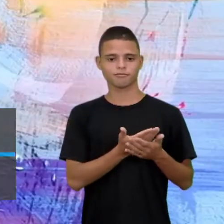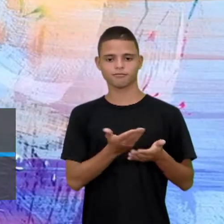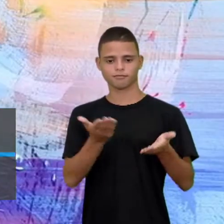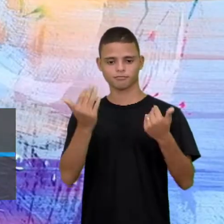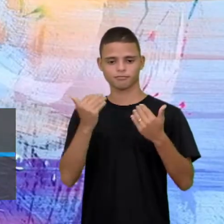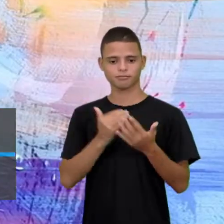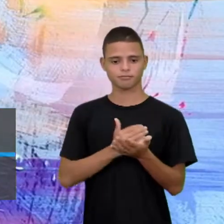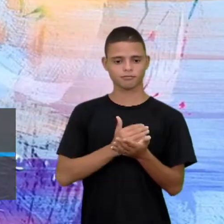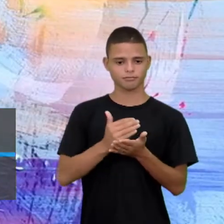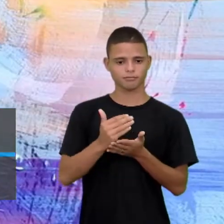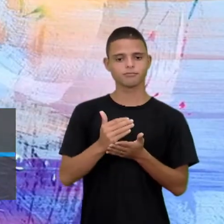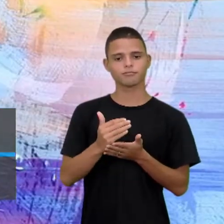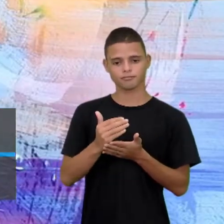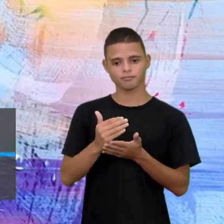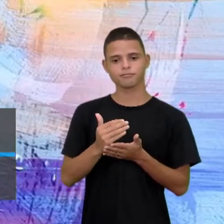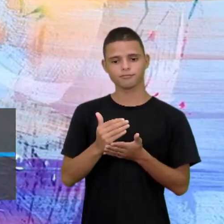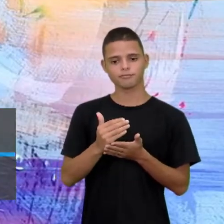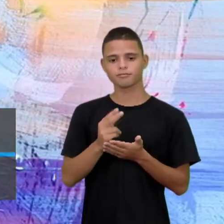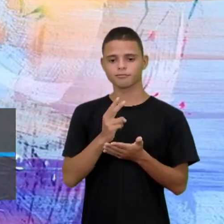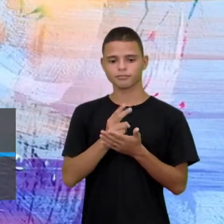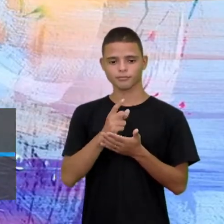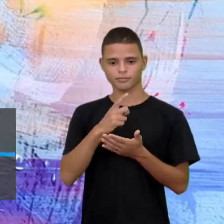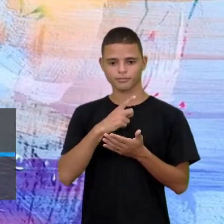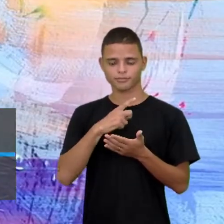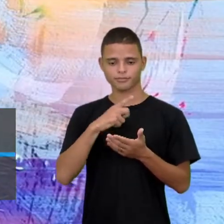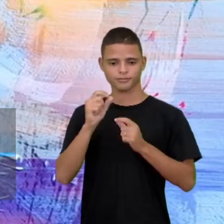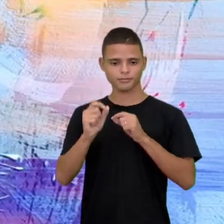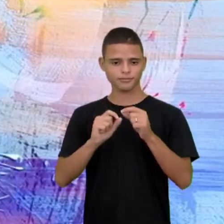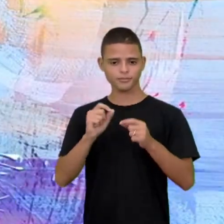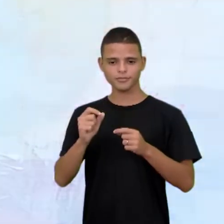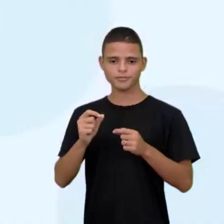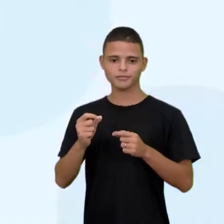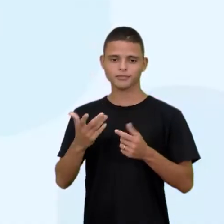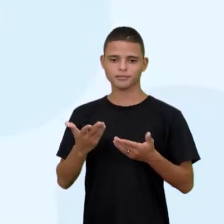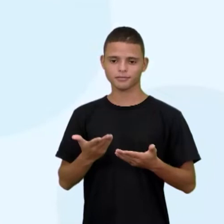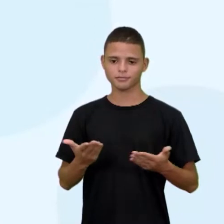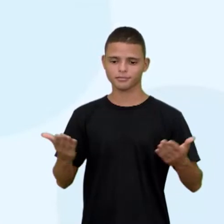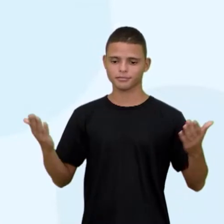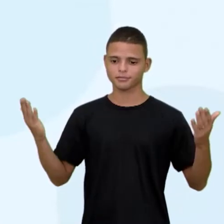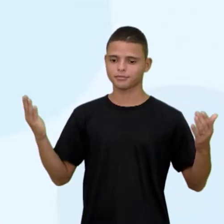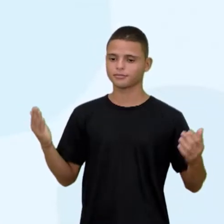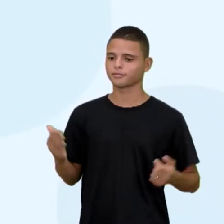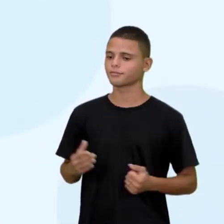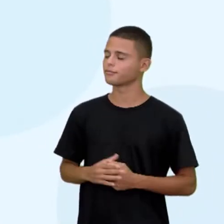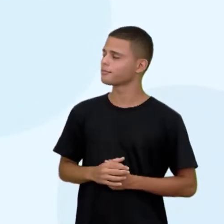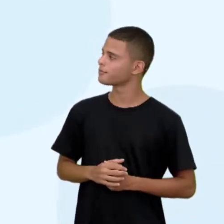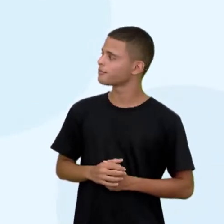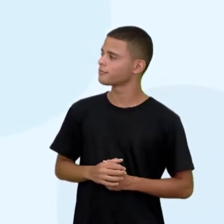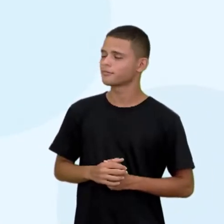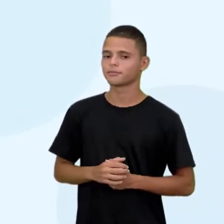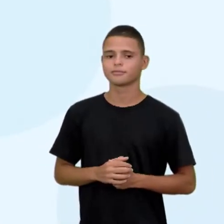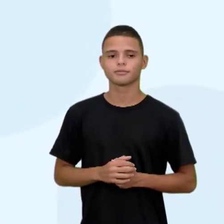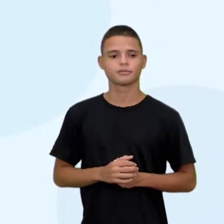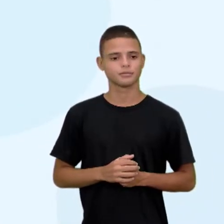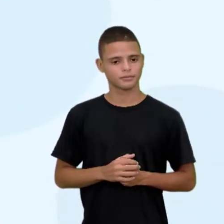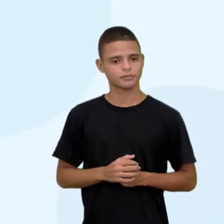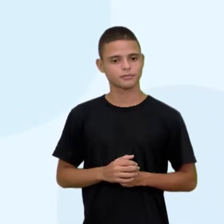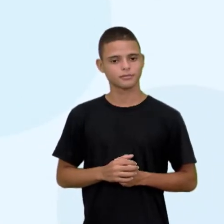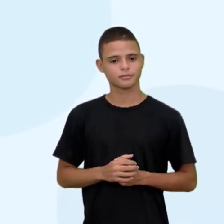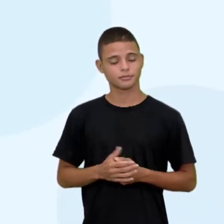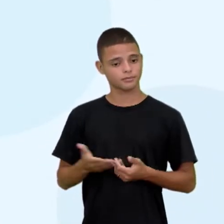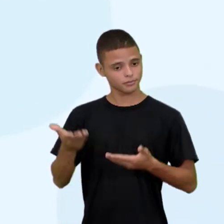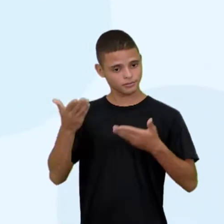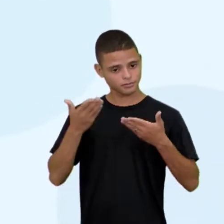clima gostoso, então nós temos aí sempre o nosso Seja Bem-vindo. Olha só na tela para vocês. Pode fazer a leitura, por favor, Pro Mauro? Claro, seja bem-vindo, né?